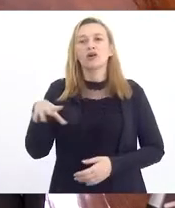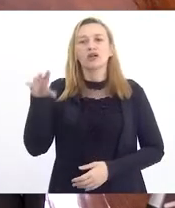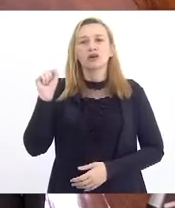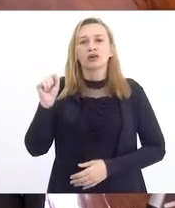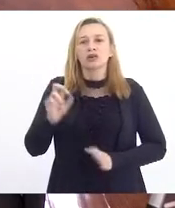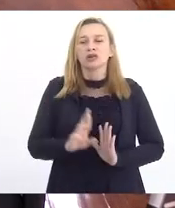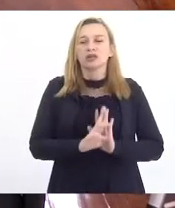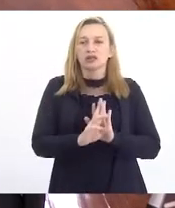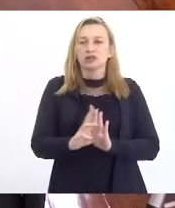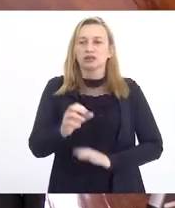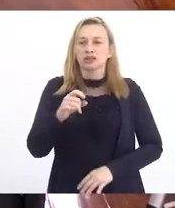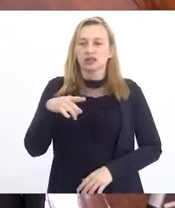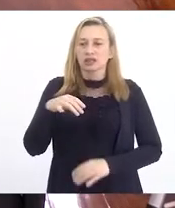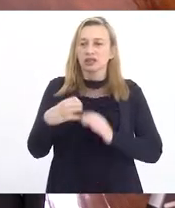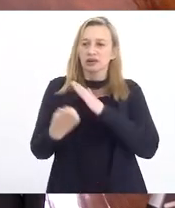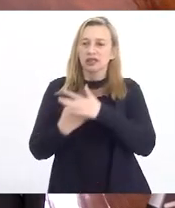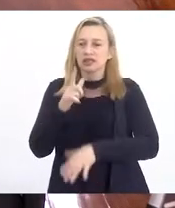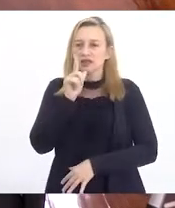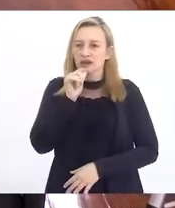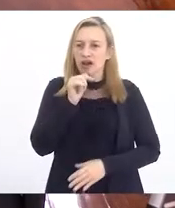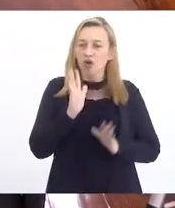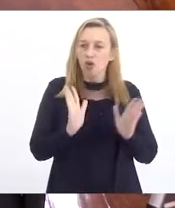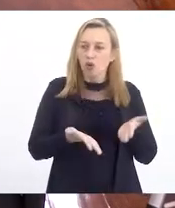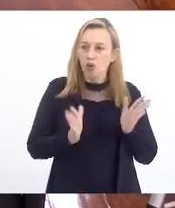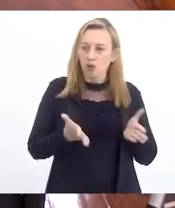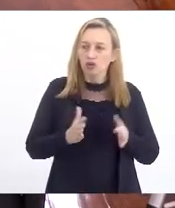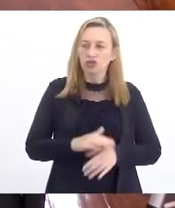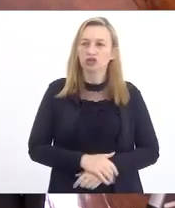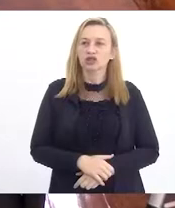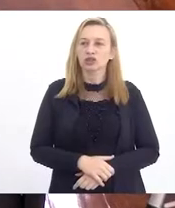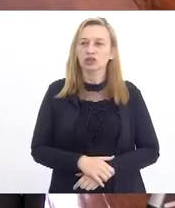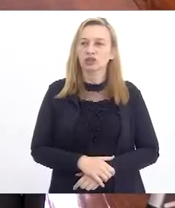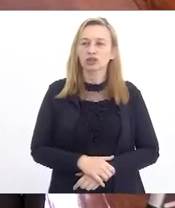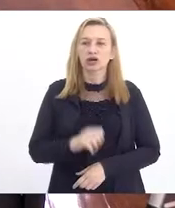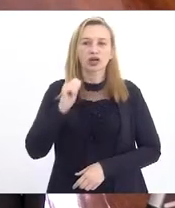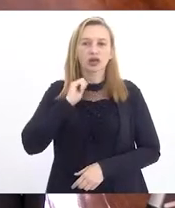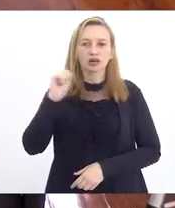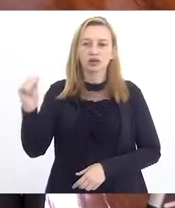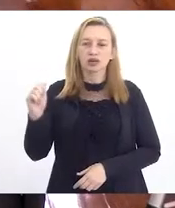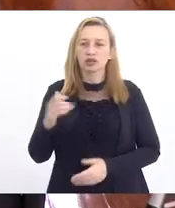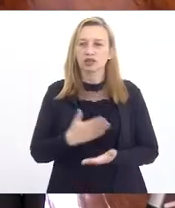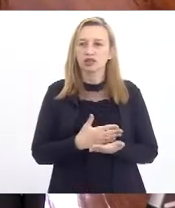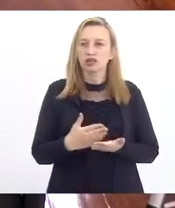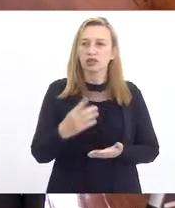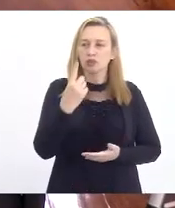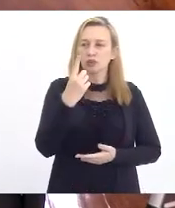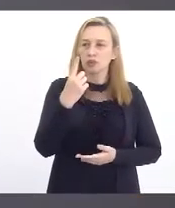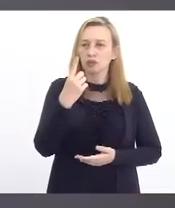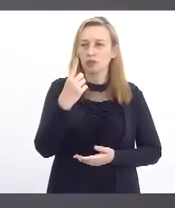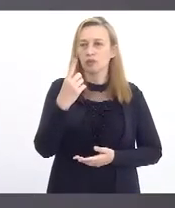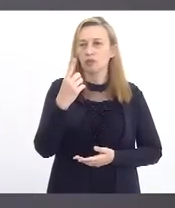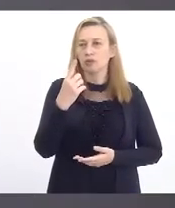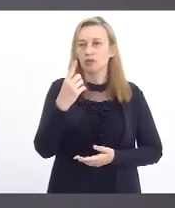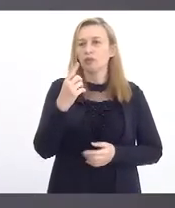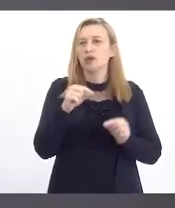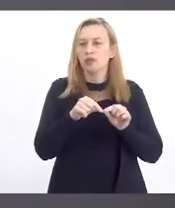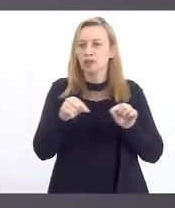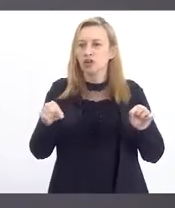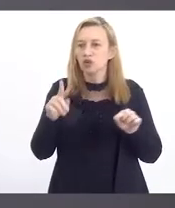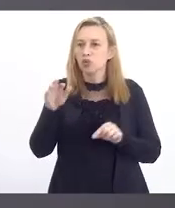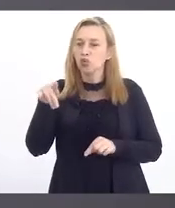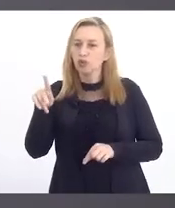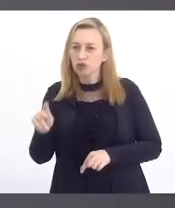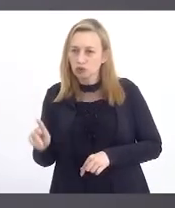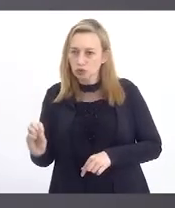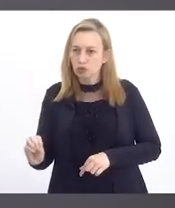Então, hoje, nós, a partir de abril, começamos o bombeamento de 1 m³, estamos ampliando para 3. Isso tudo baseado